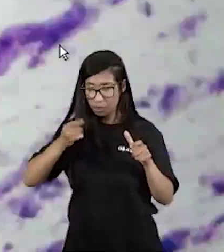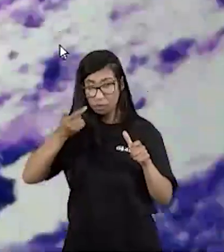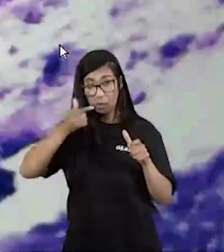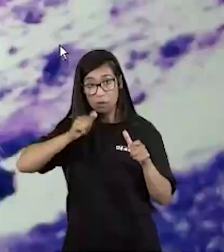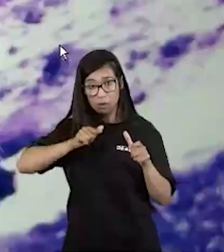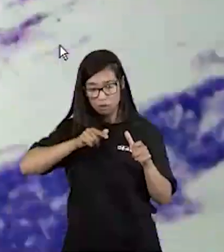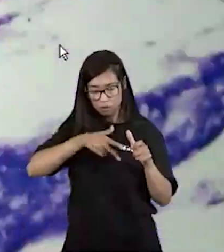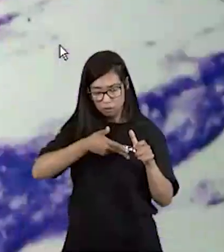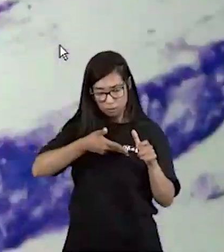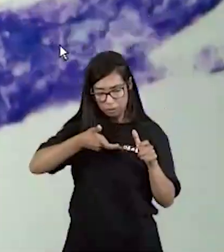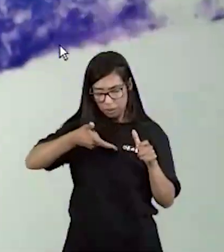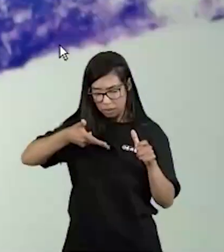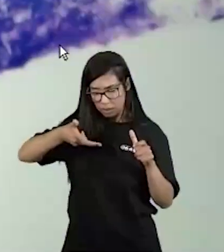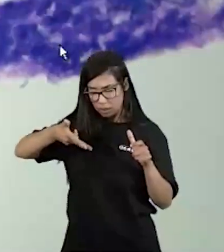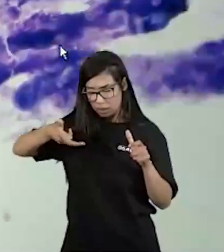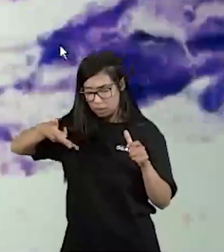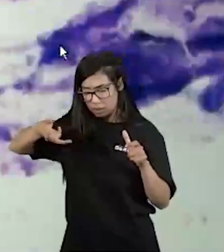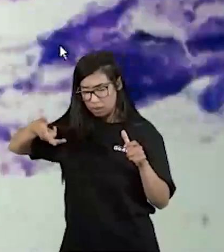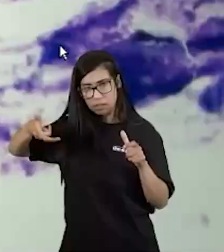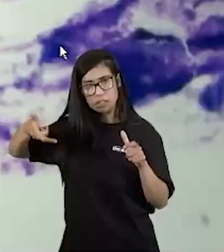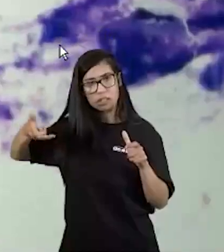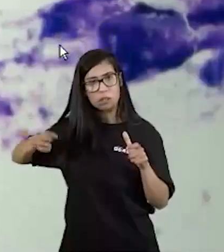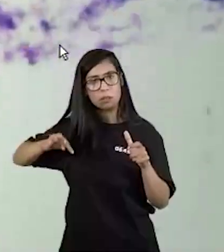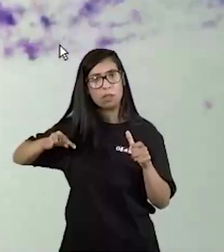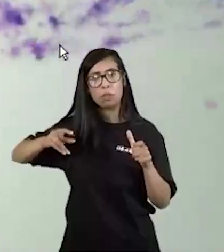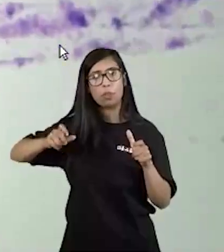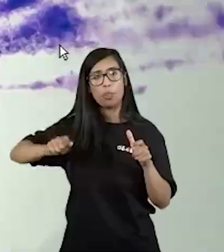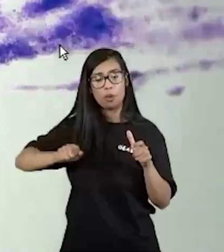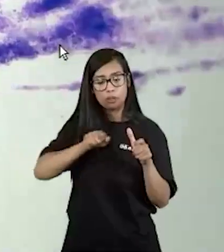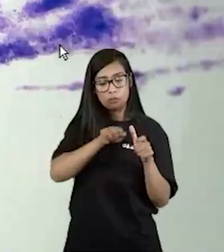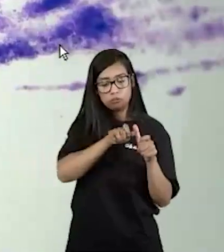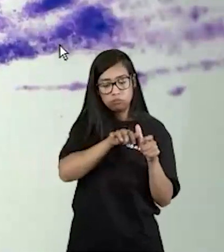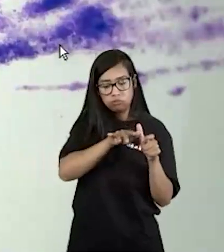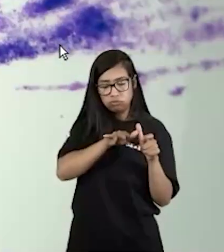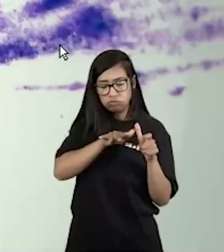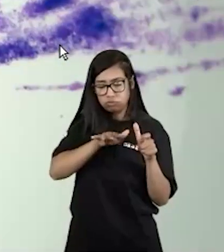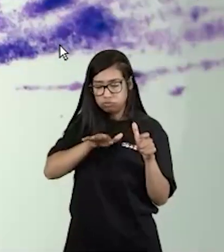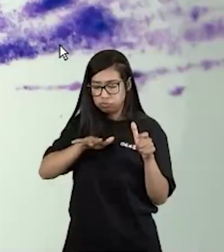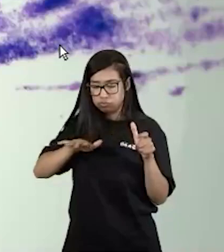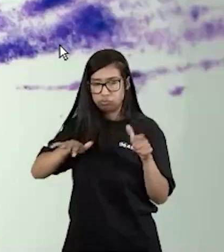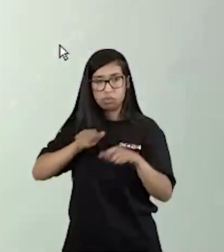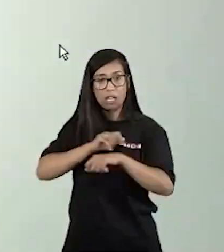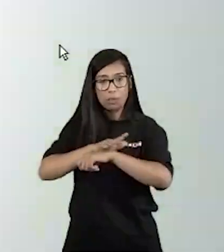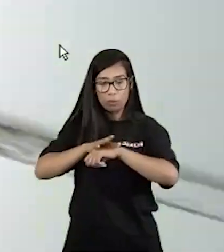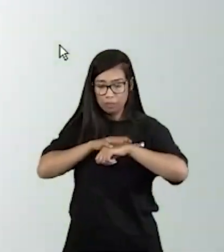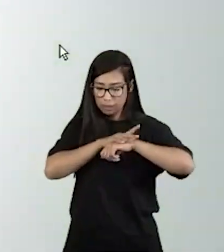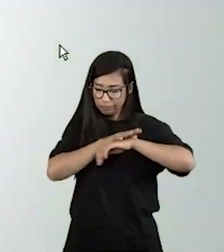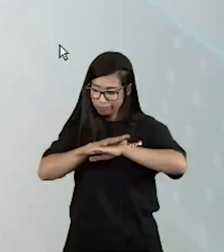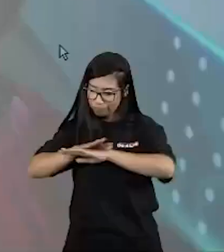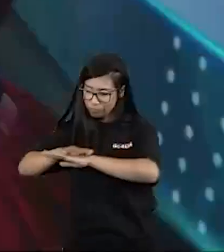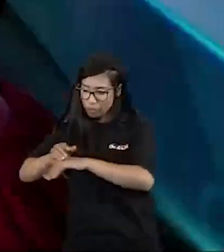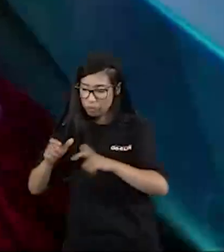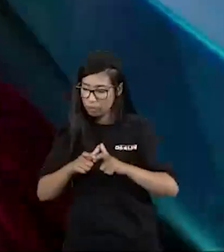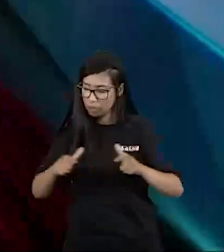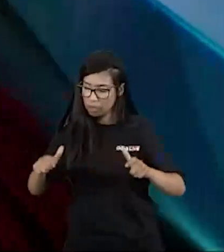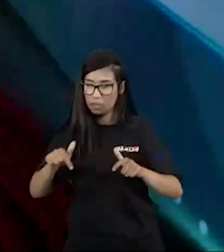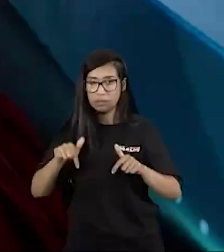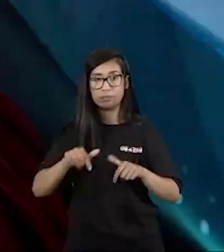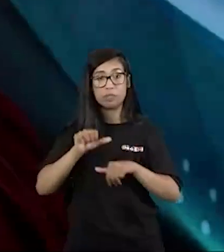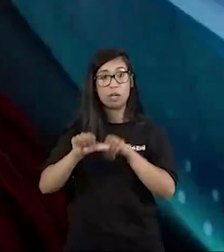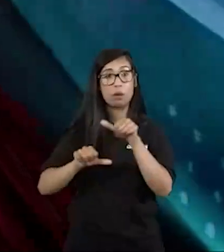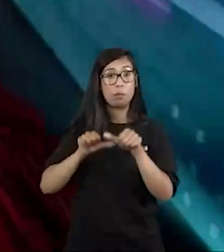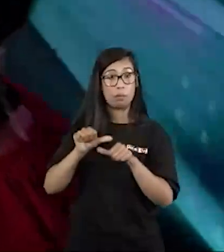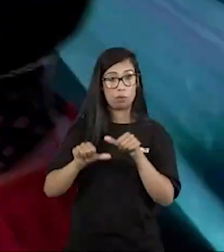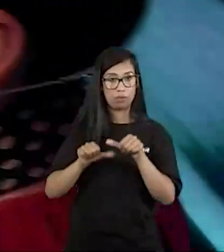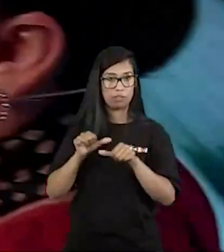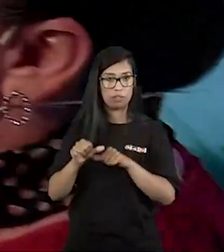essa passeada toda. É isso que tem na nossa lâmina. Tudo bem? Agora, mudando de